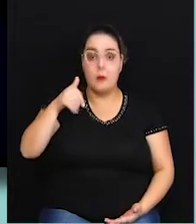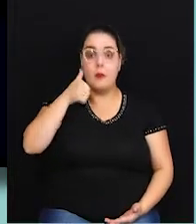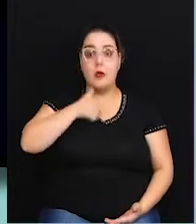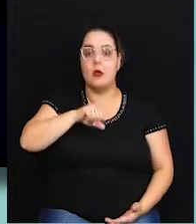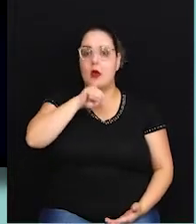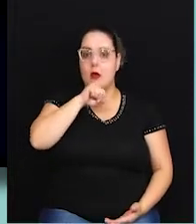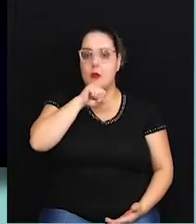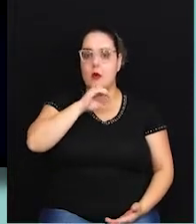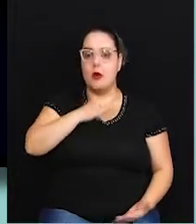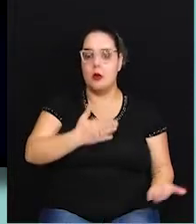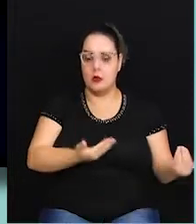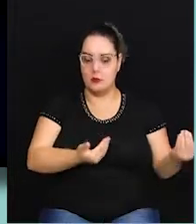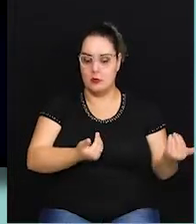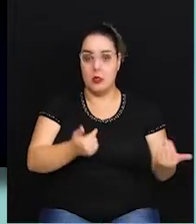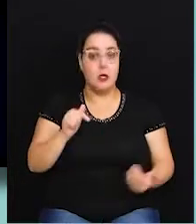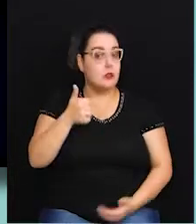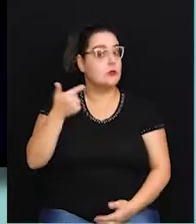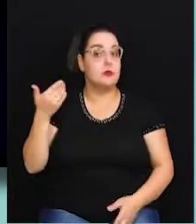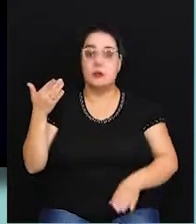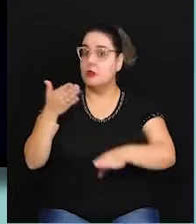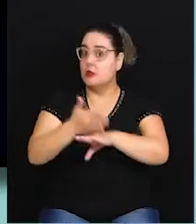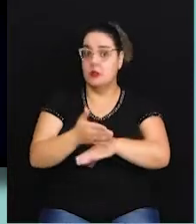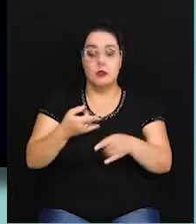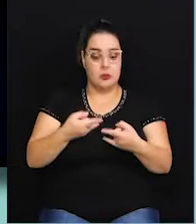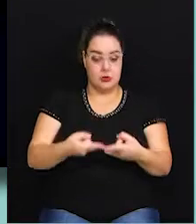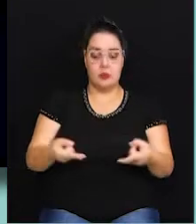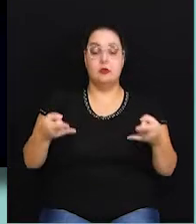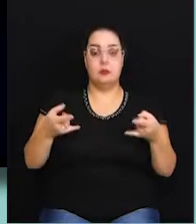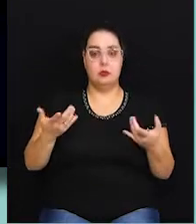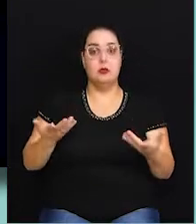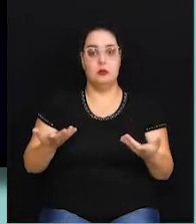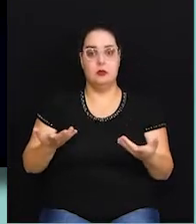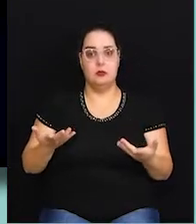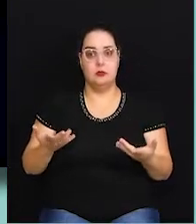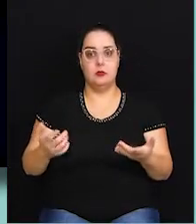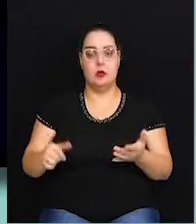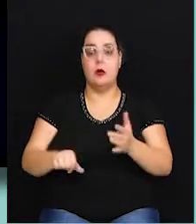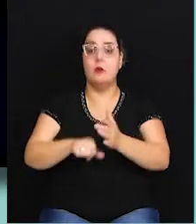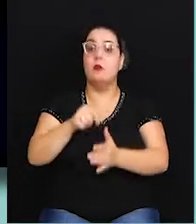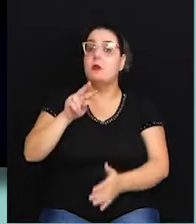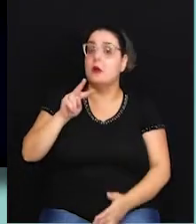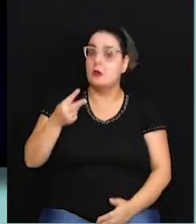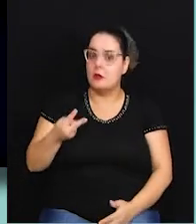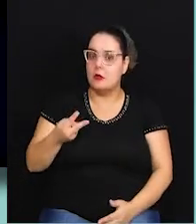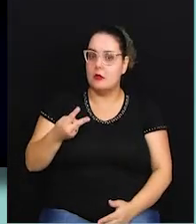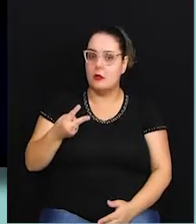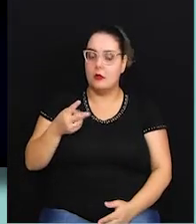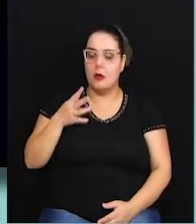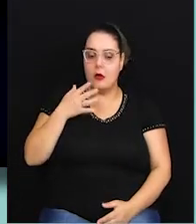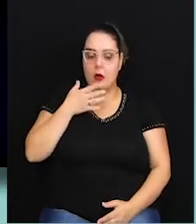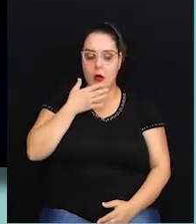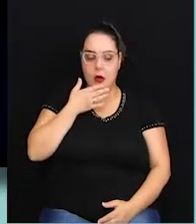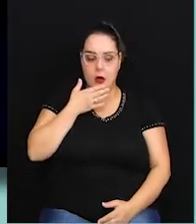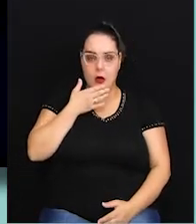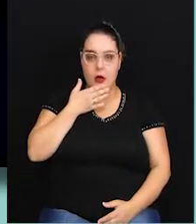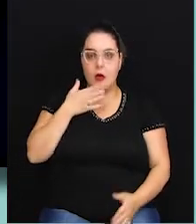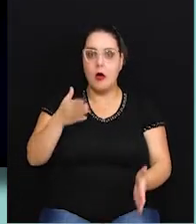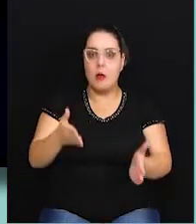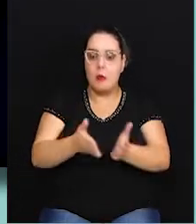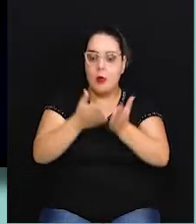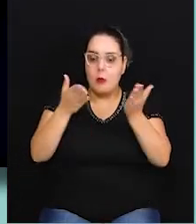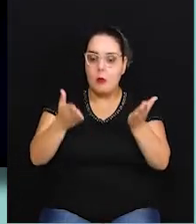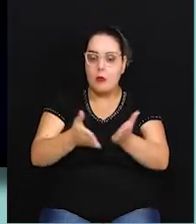jovem, ela não tinha acesso a absorventes. Então, essa foi a primeira vez que eu me deparei com a questão da